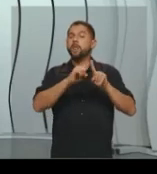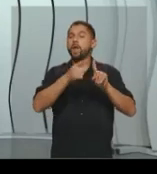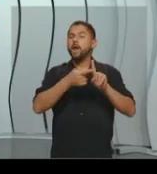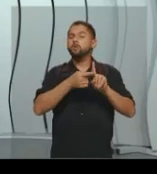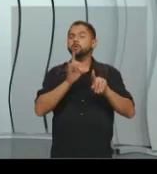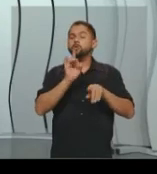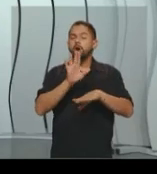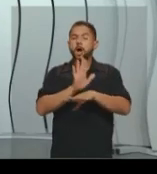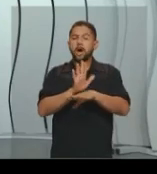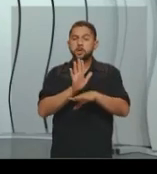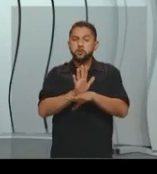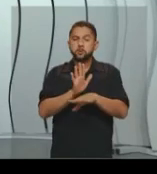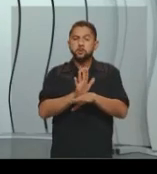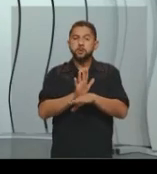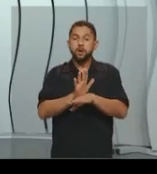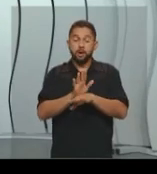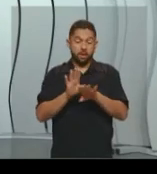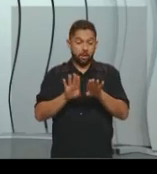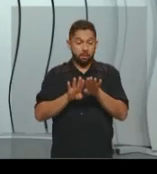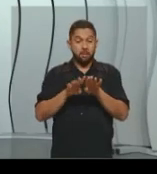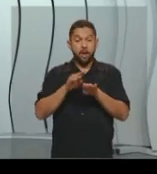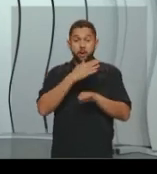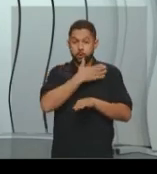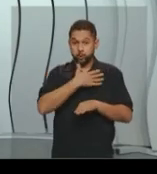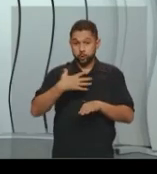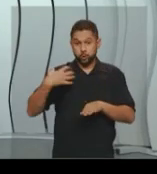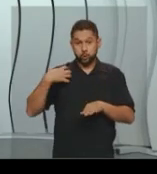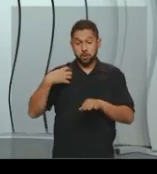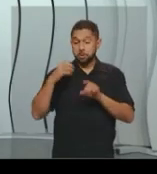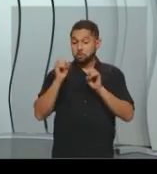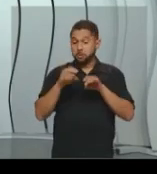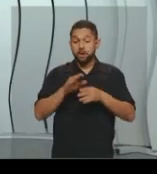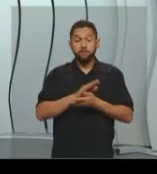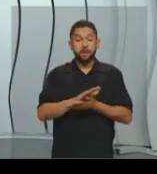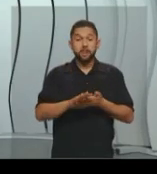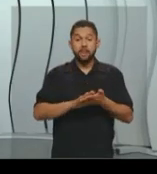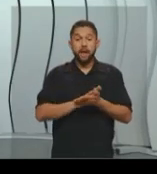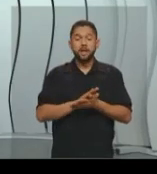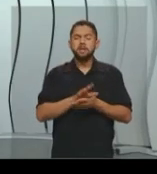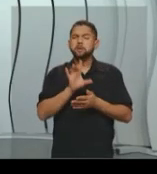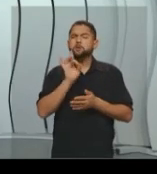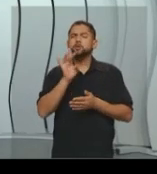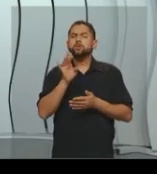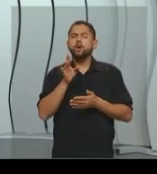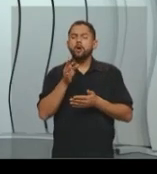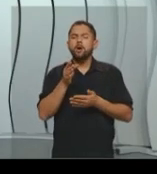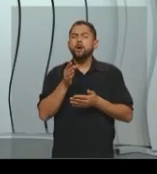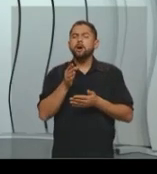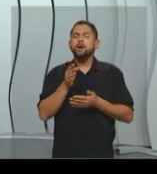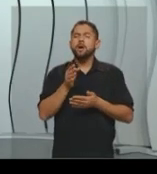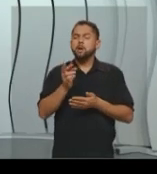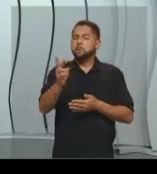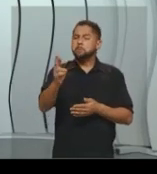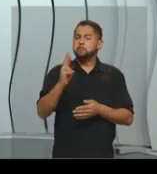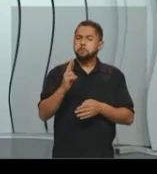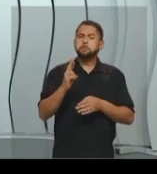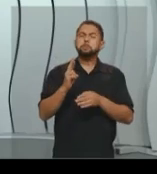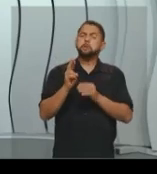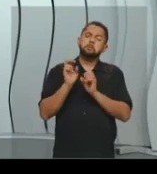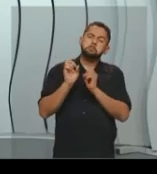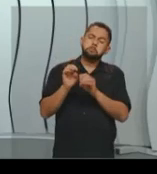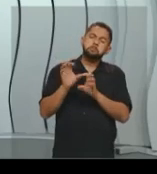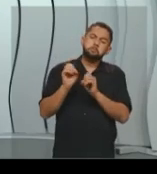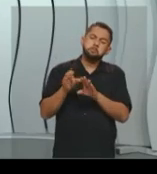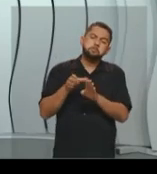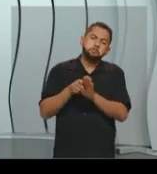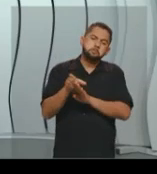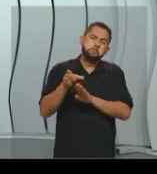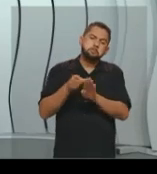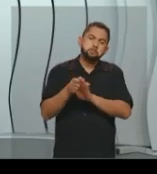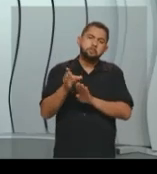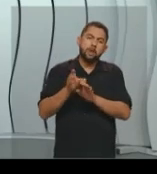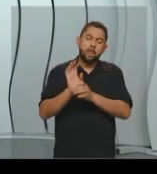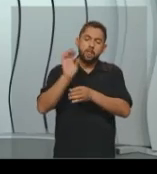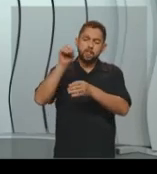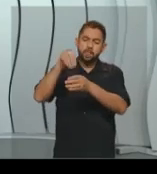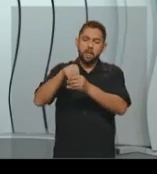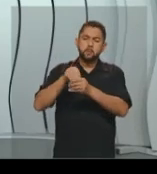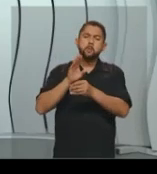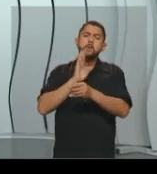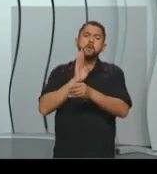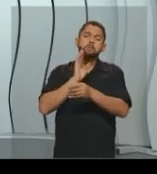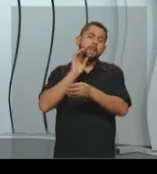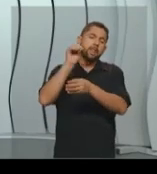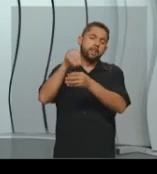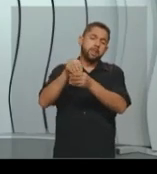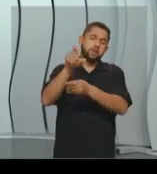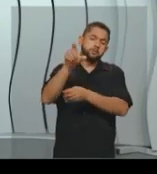criança, assim também Sócrates dizia não ensinar nada, ele apenas ajudava as pessoas a extraírem de dentro delas mesmas